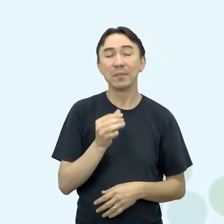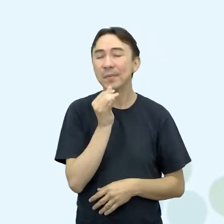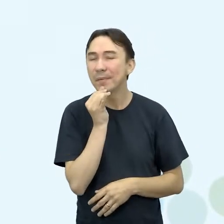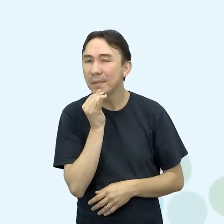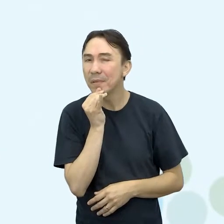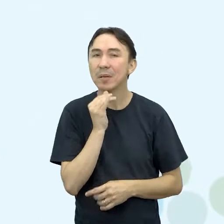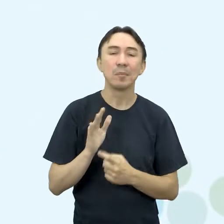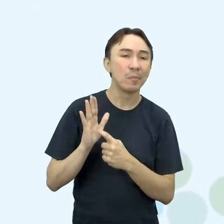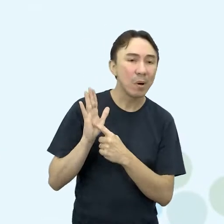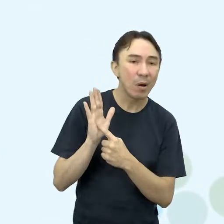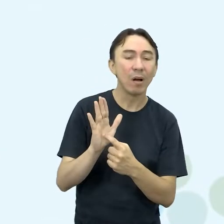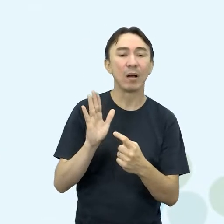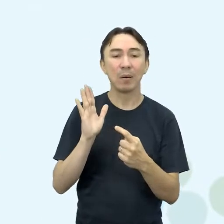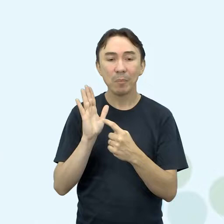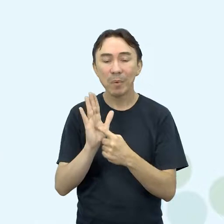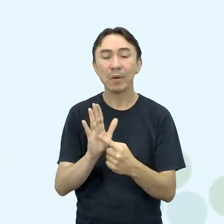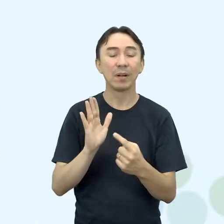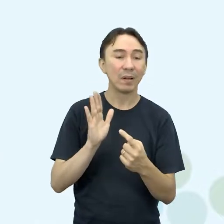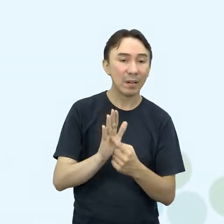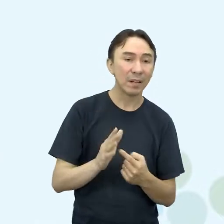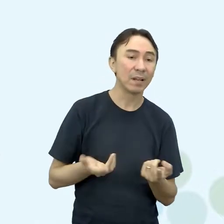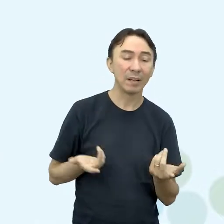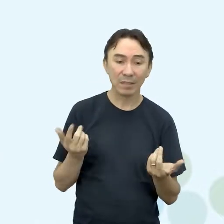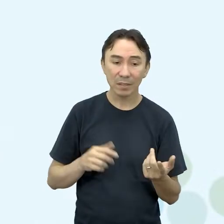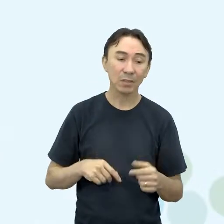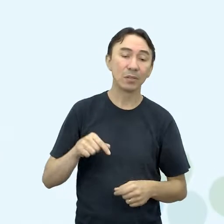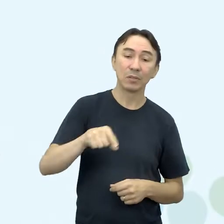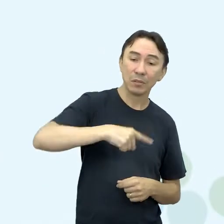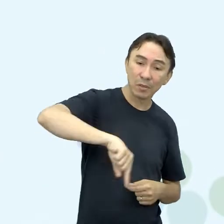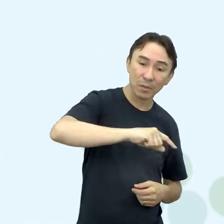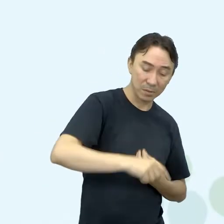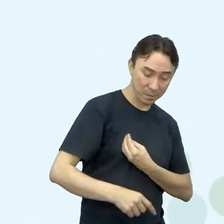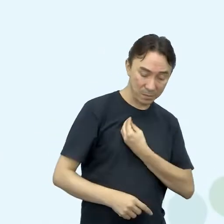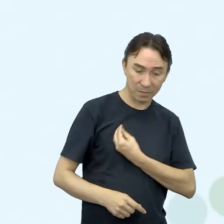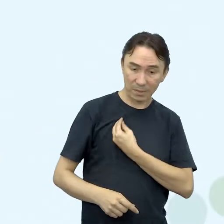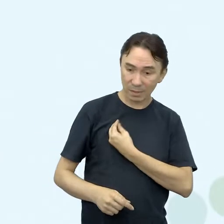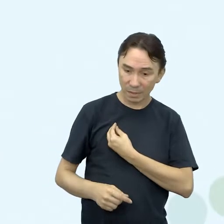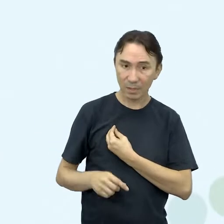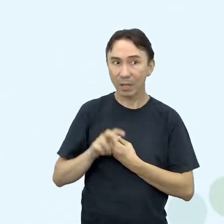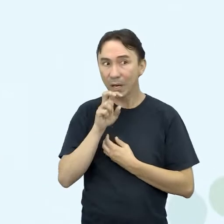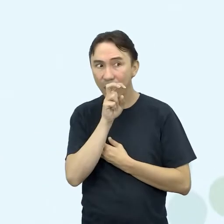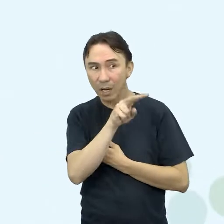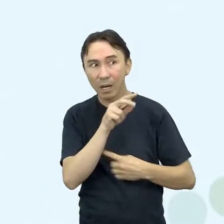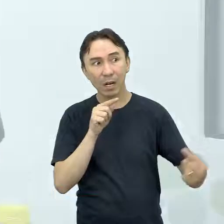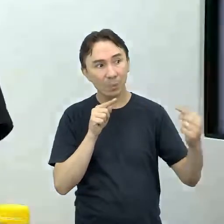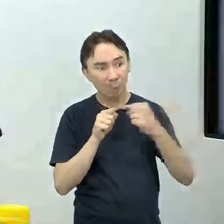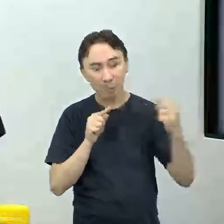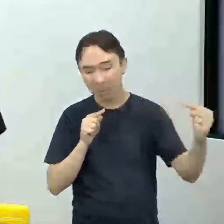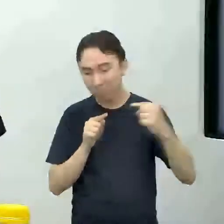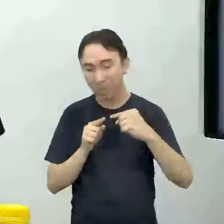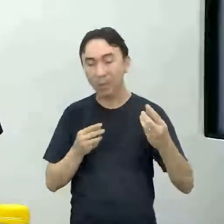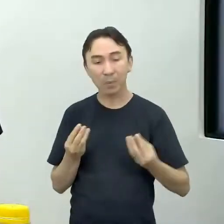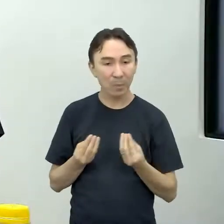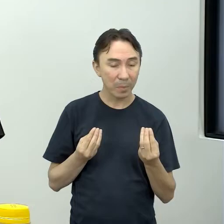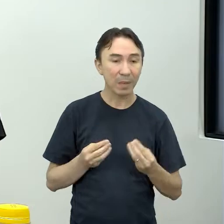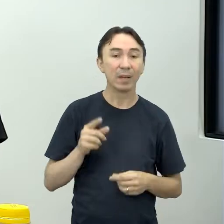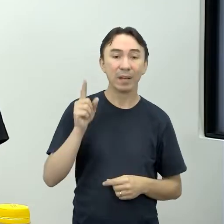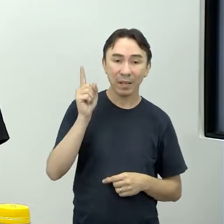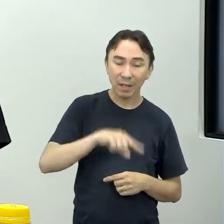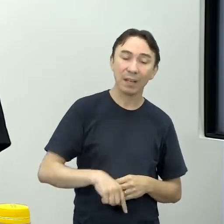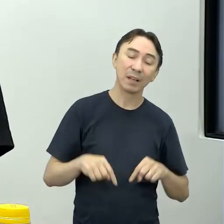teóricos de como a gente consegue ver essas matérias no nosso dia a dia. E é o que a gente vai ver no aprofundamento de ciência da